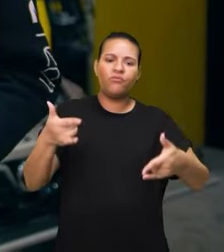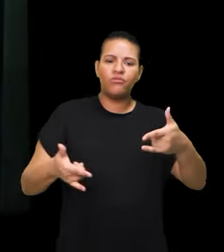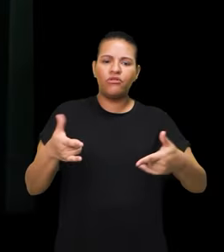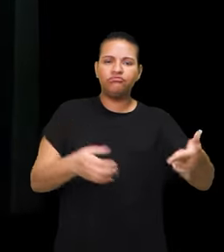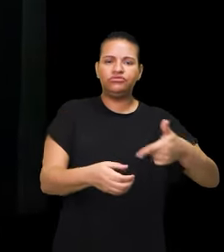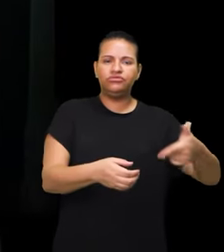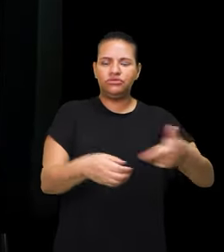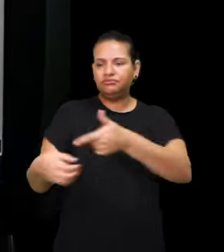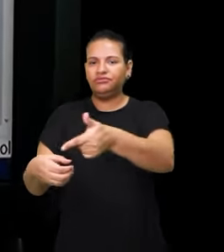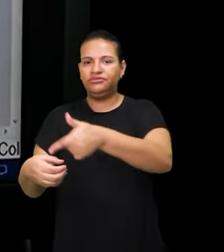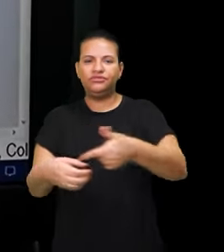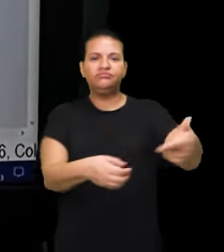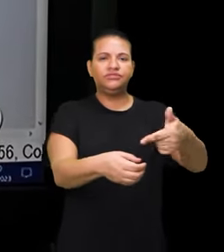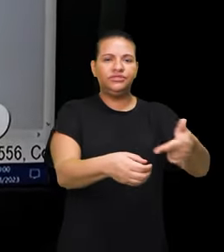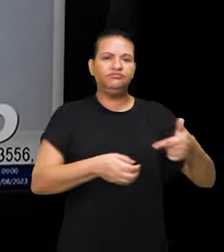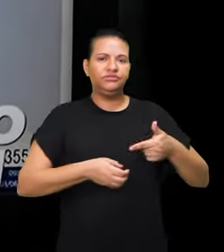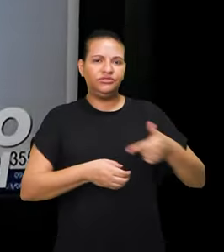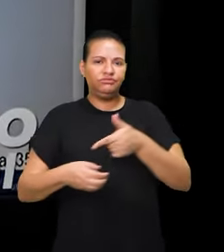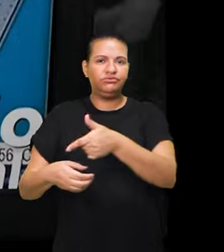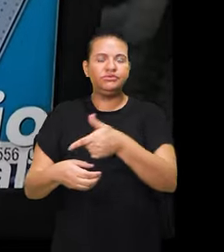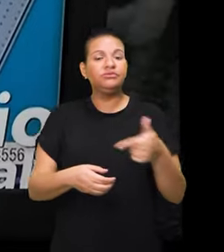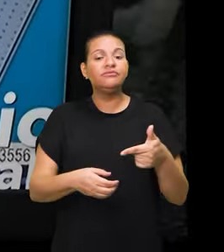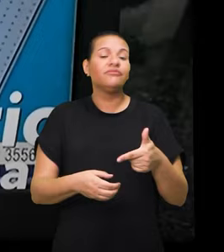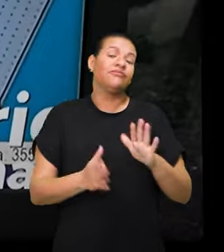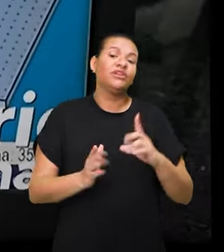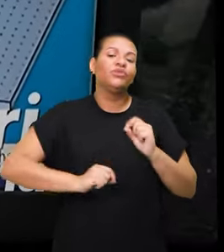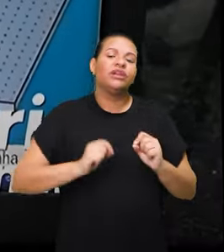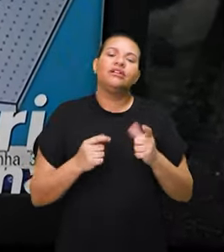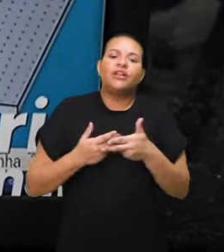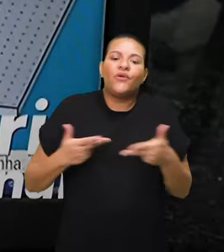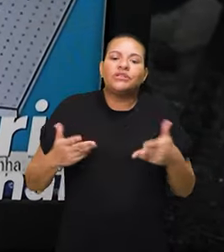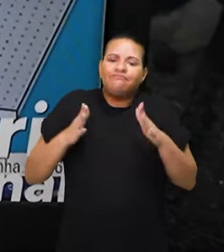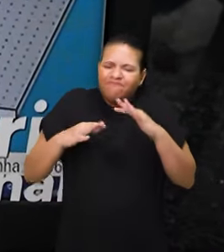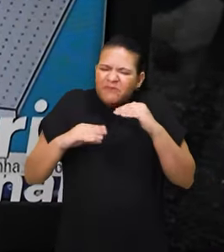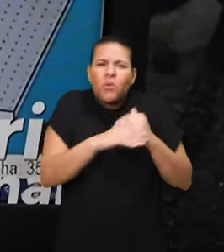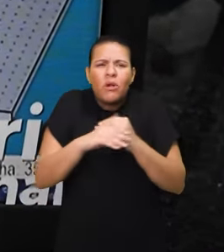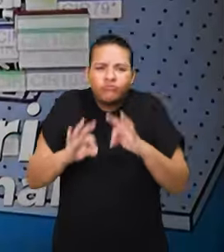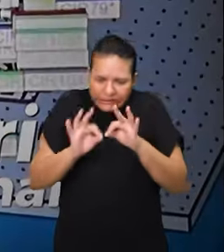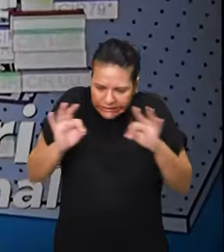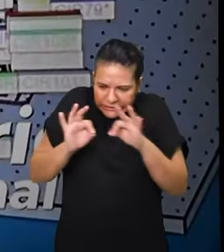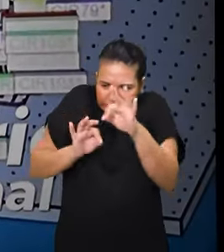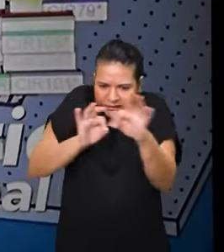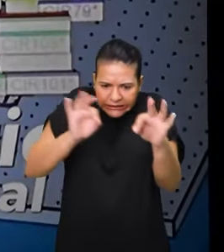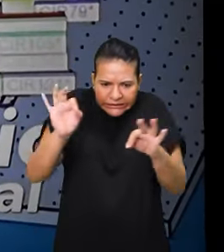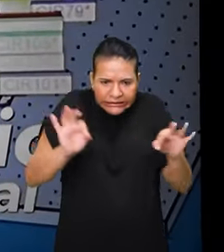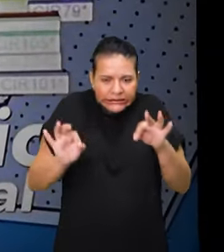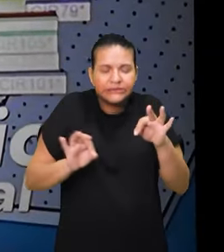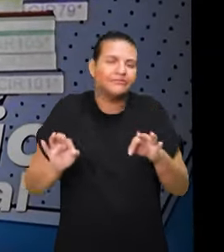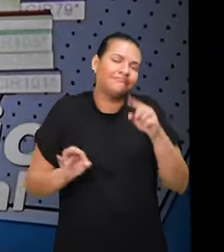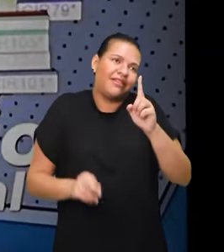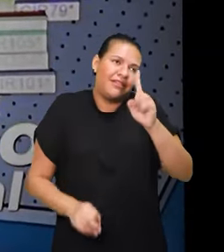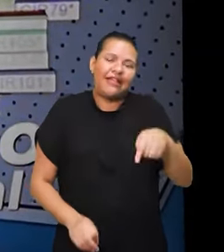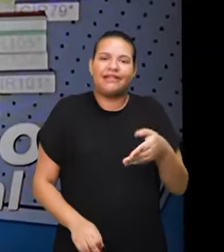Robô né de solda em um grande monitor H um projeto de chasse relatrio dimensional vão ser muito mais iguais eu